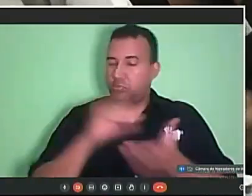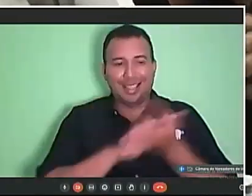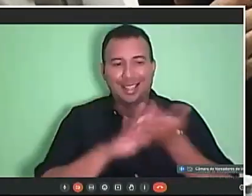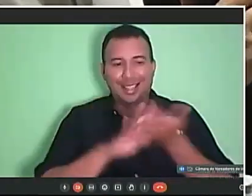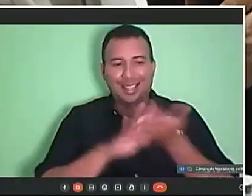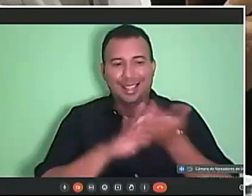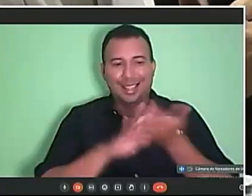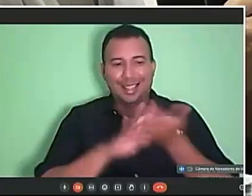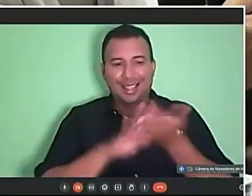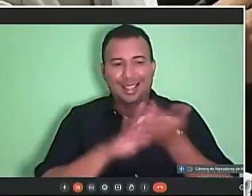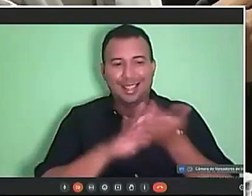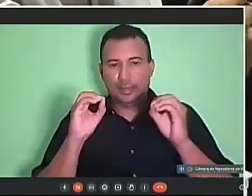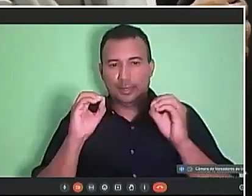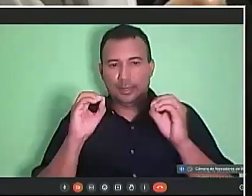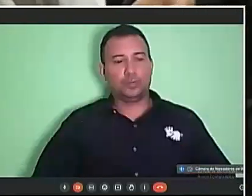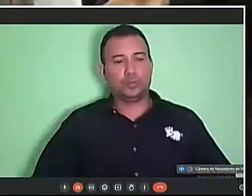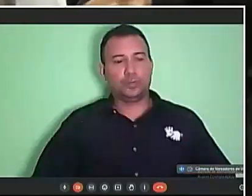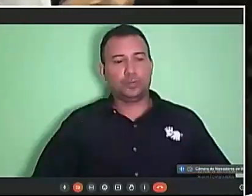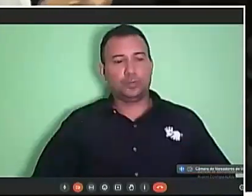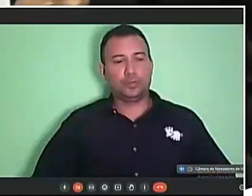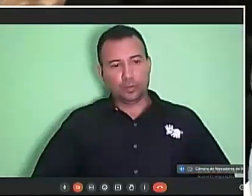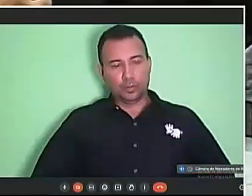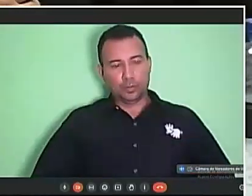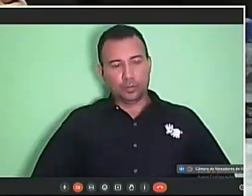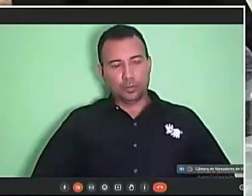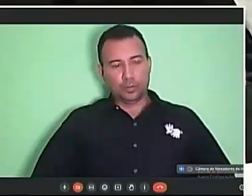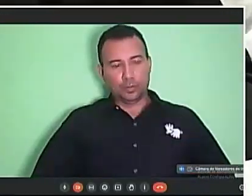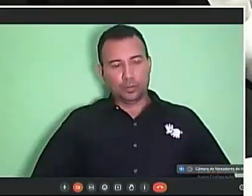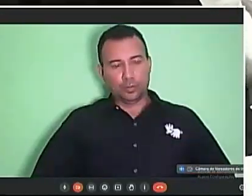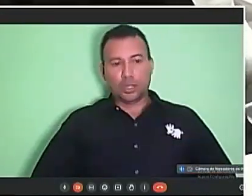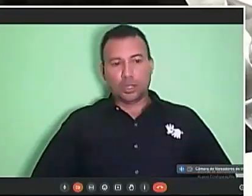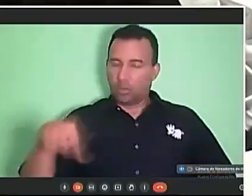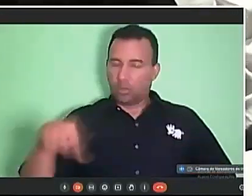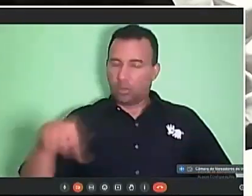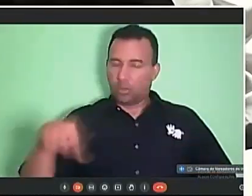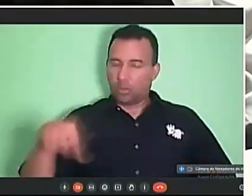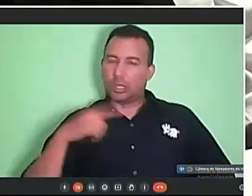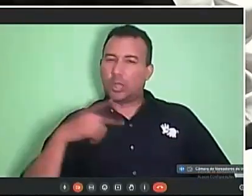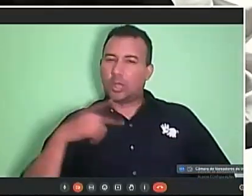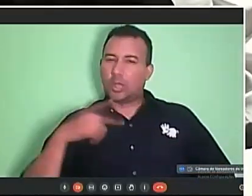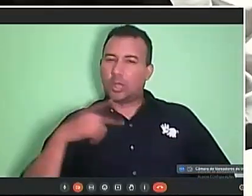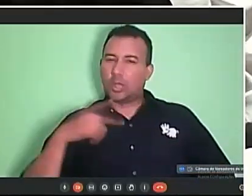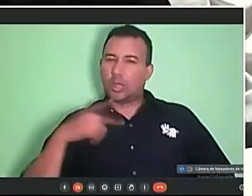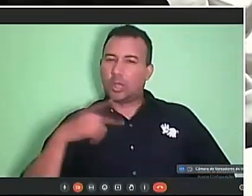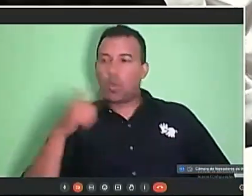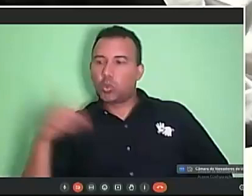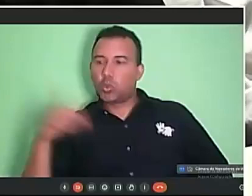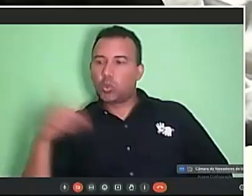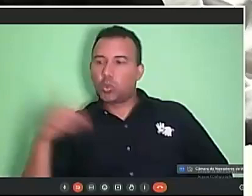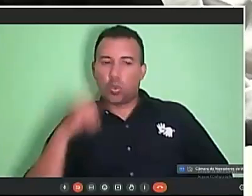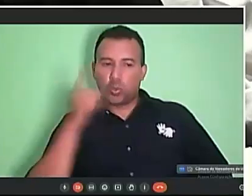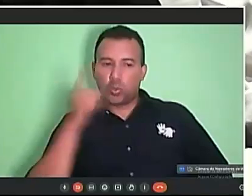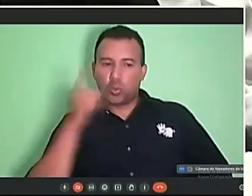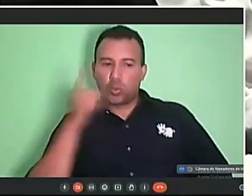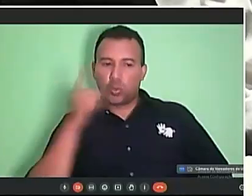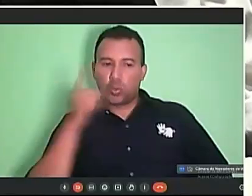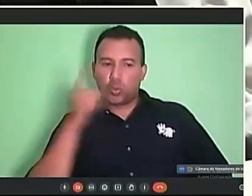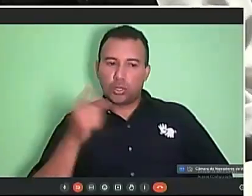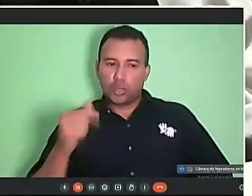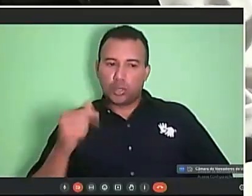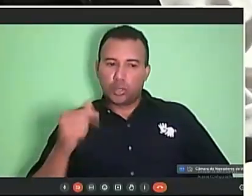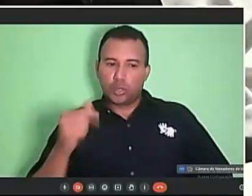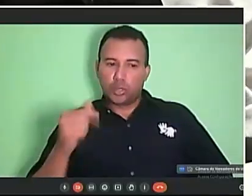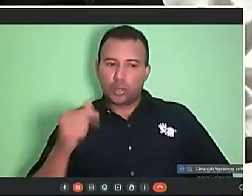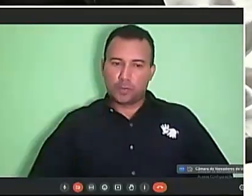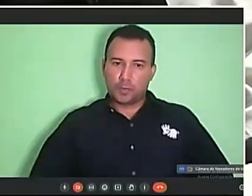O município de União da Vitória recebe uma quantia, mas acredito, até temos esse questionamento, que é uma quantia muito pequena, perto do impacto que